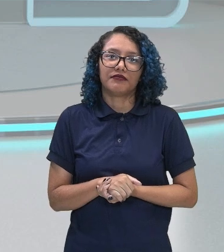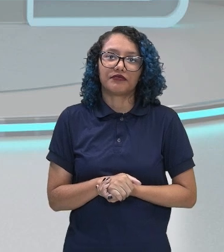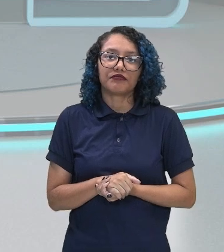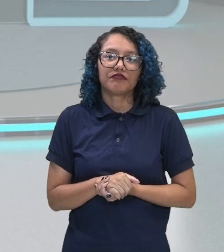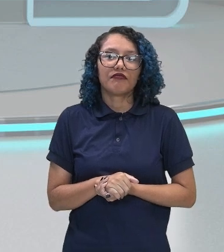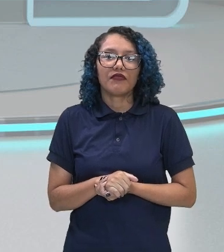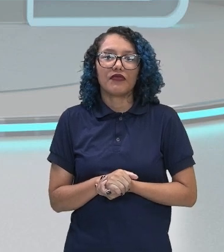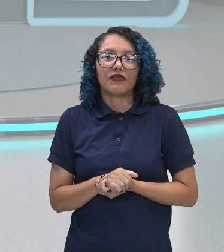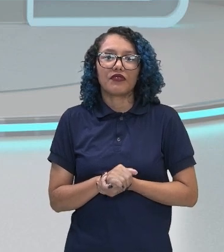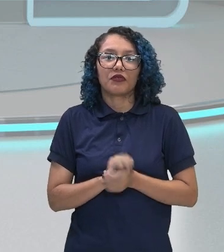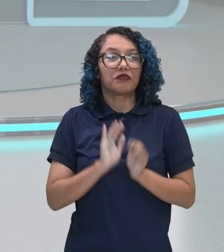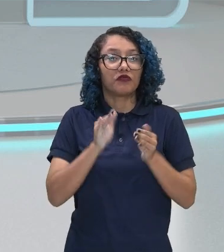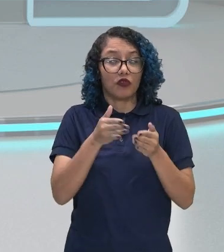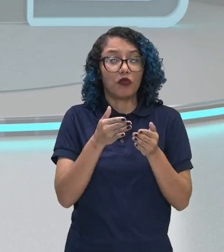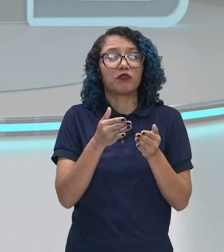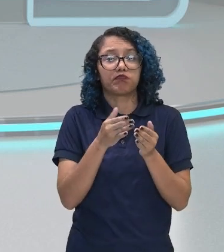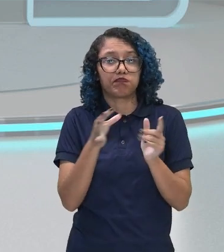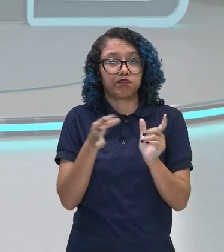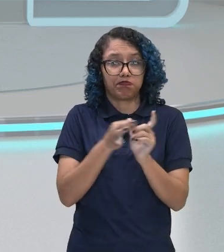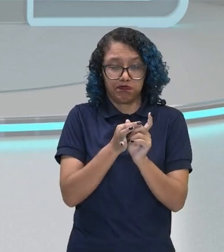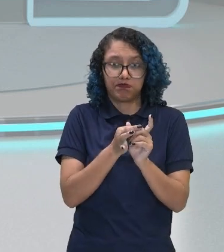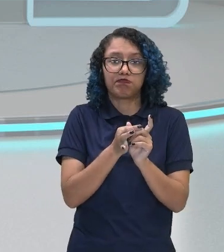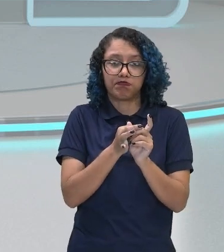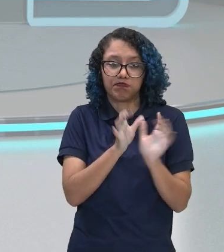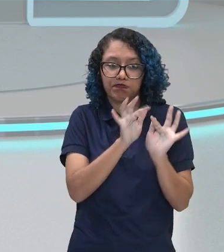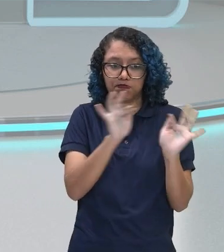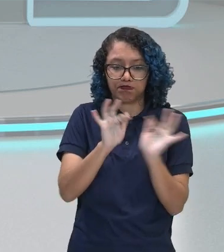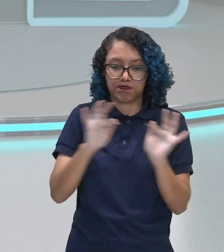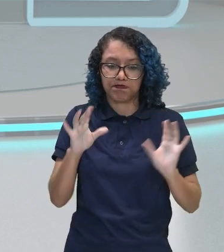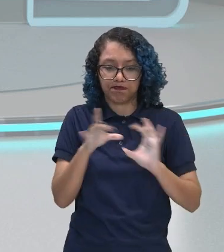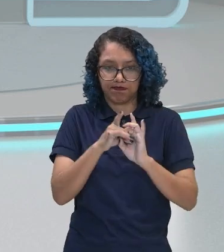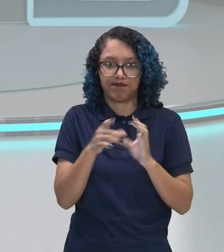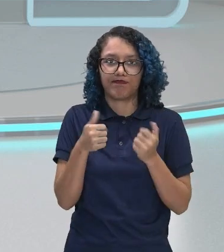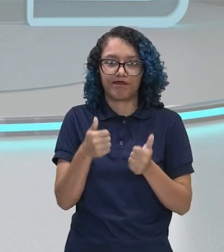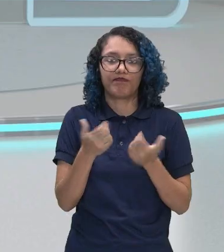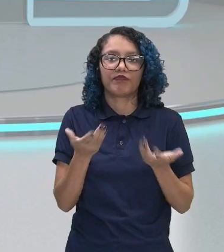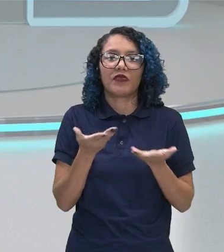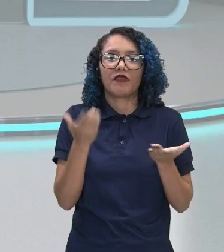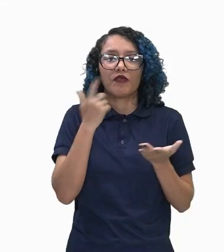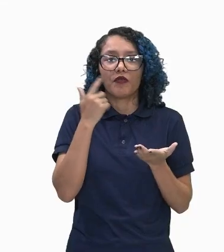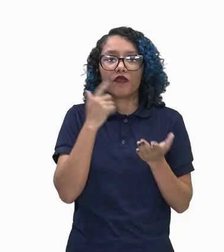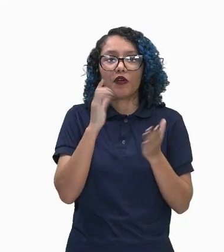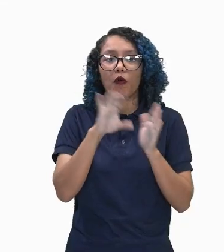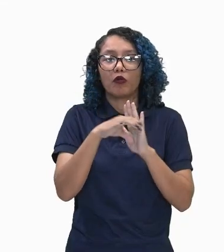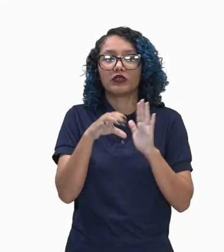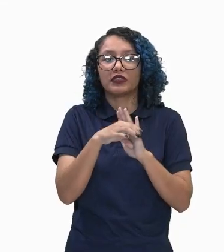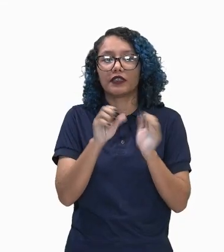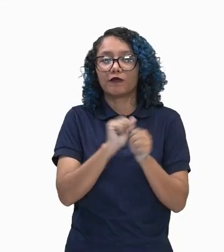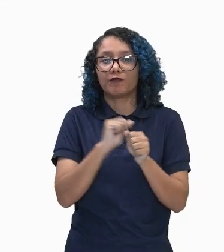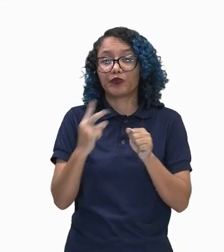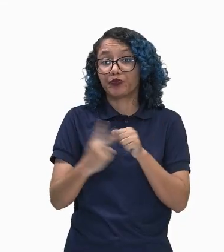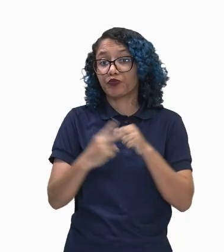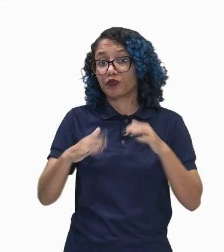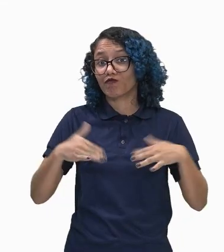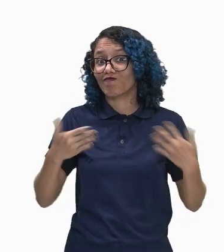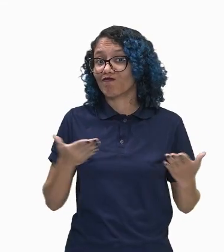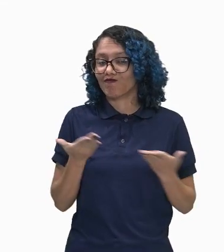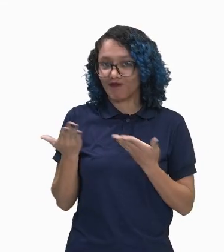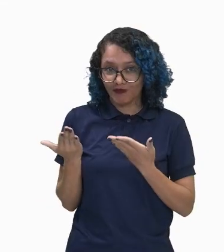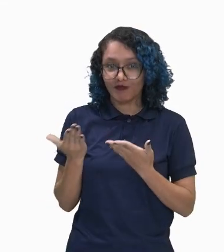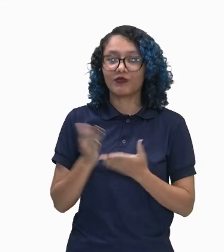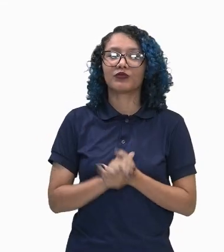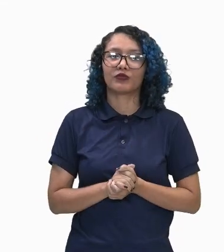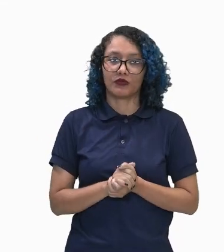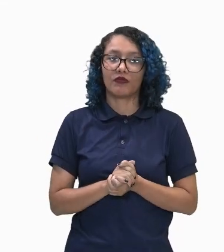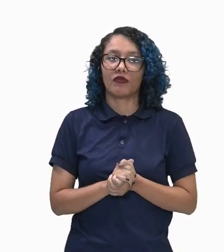de conectar orações e frases, tá certo? Vamos ver a definição dos advérbios agora. Então, os advérbios, né,